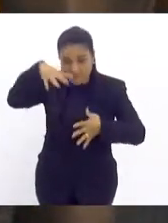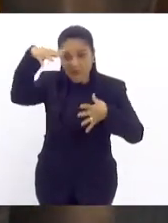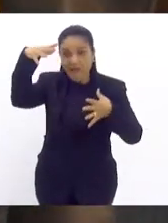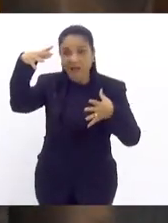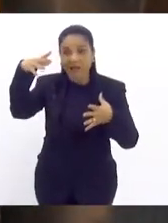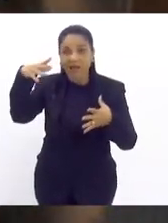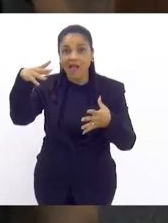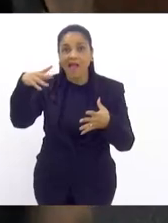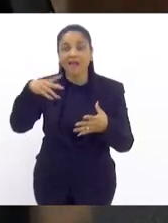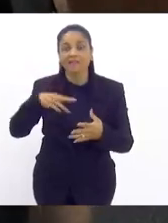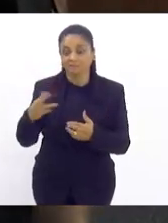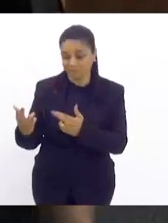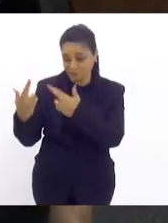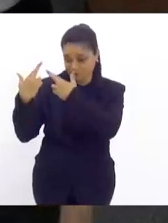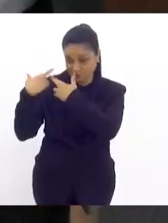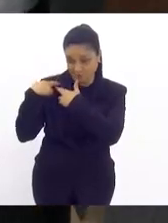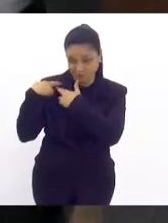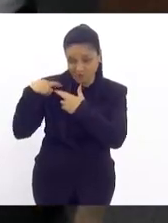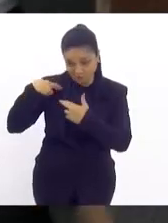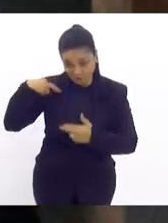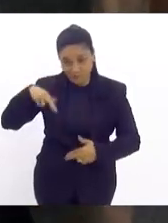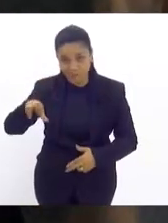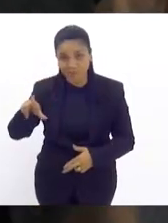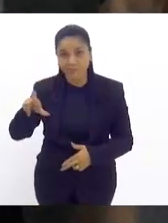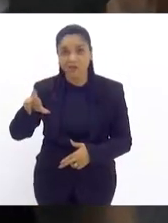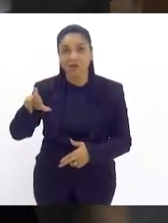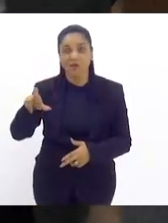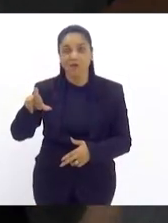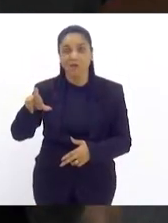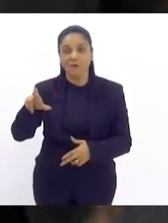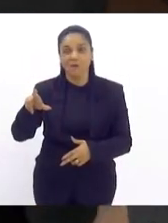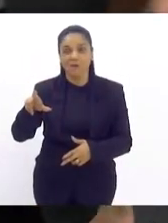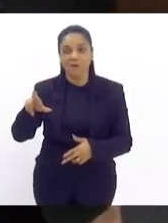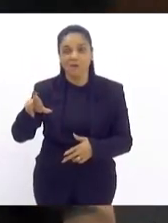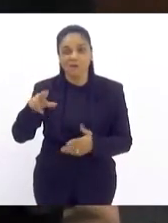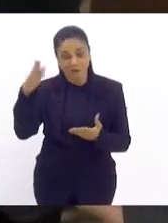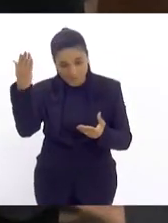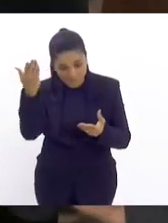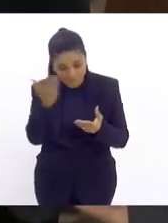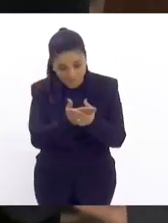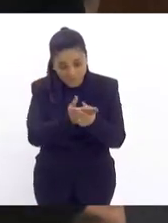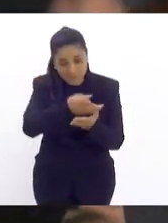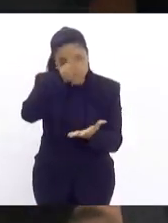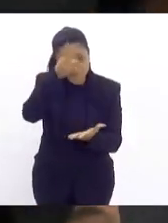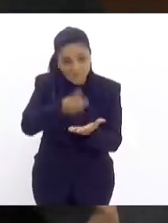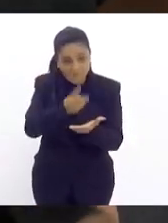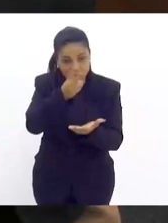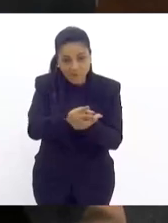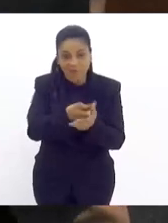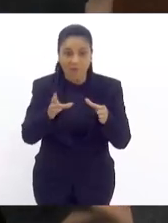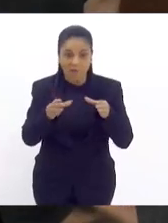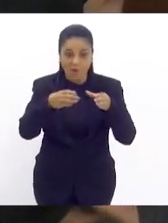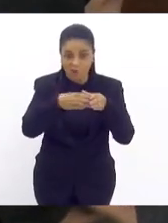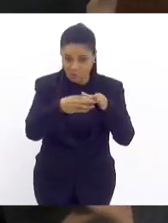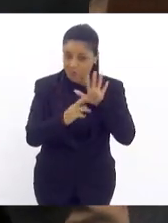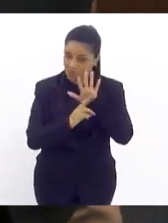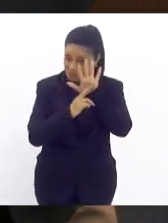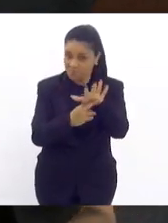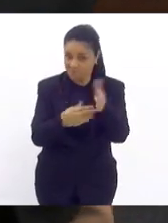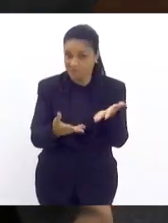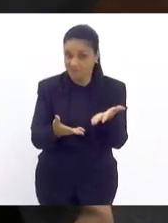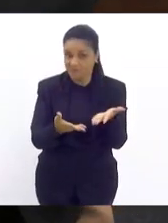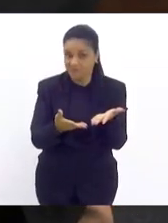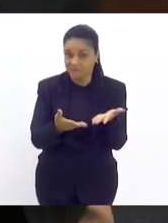por forças religiosas distintas é protocolar a mesma frente parlamentar quer dizer